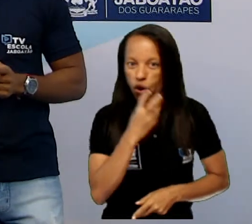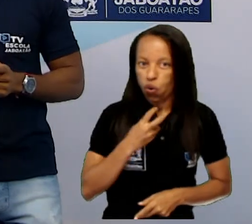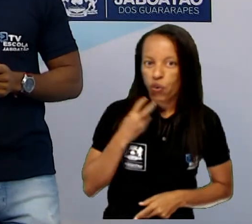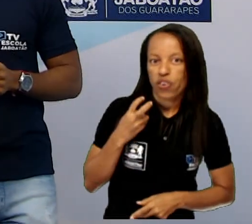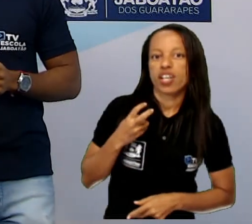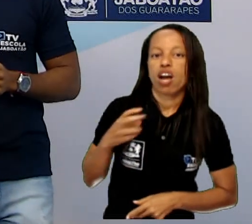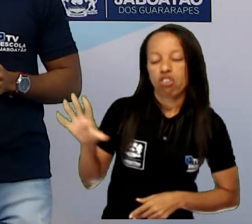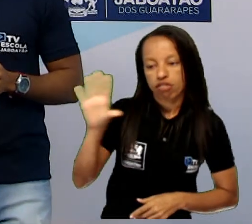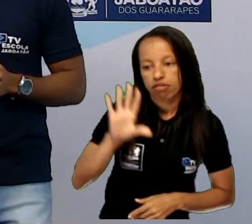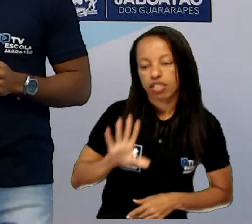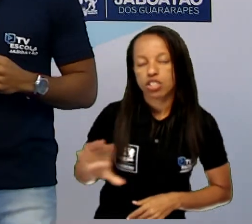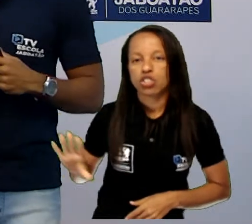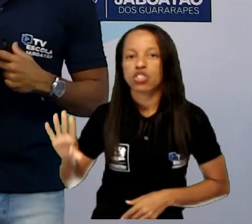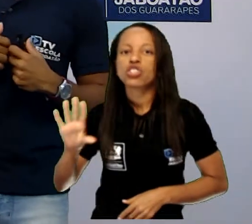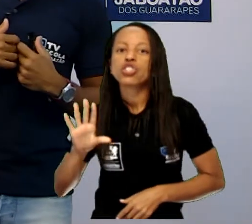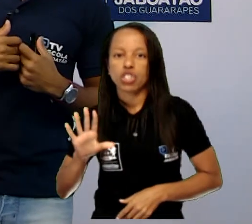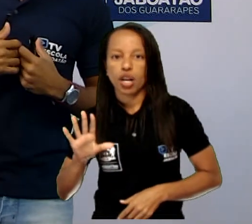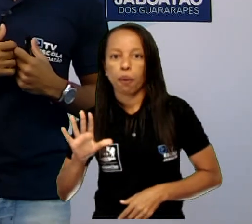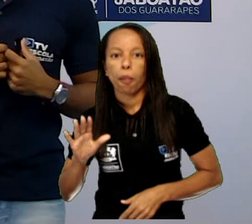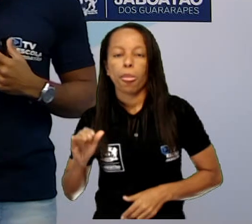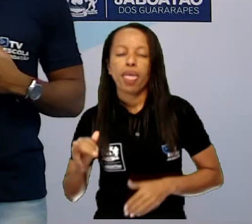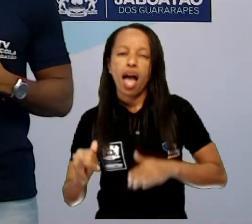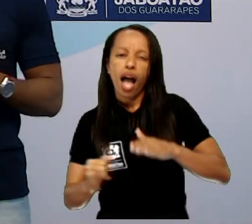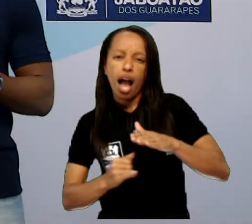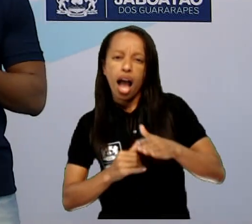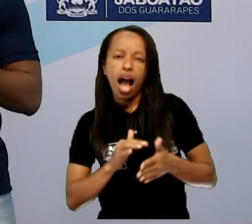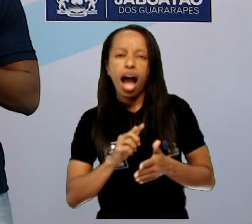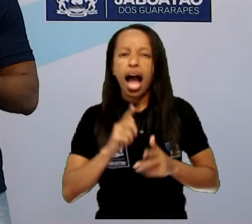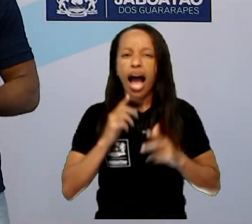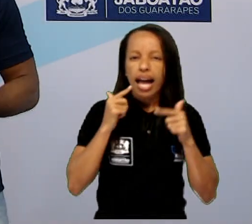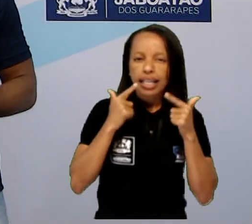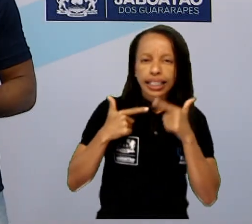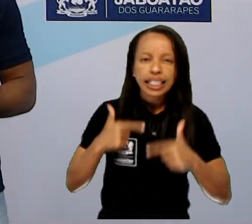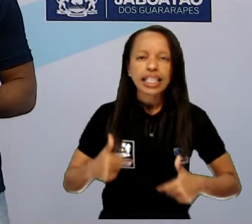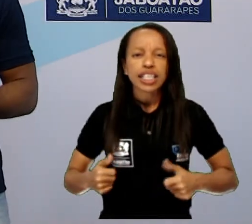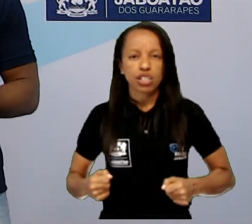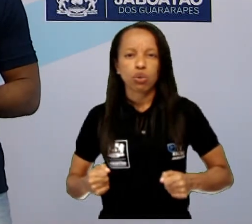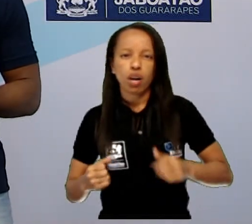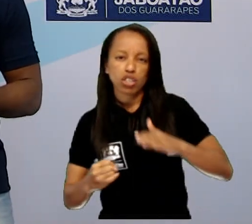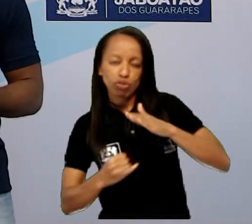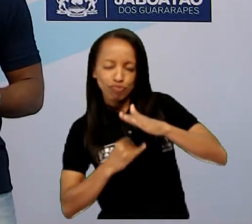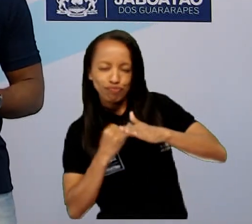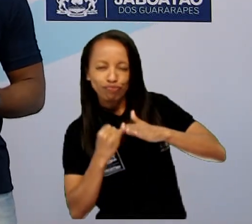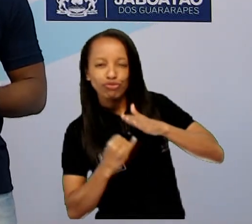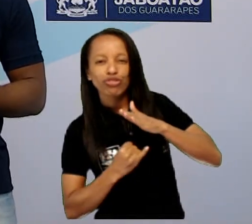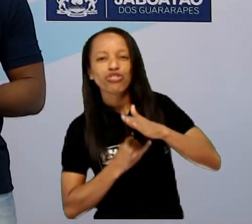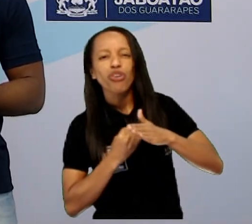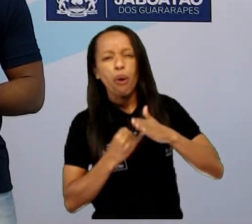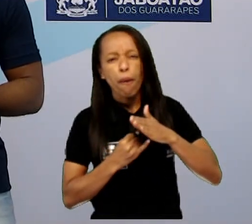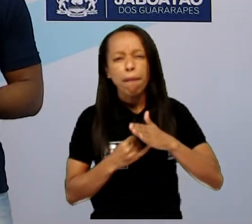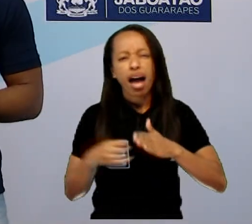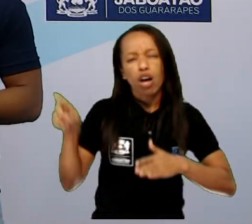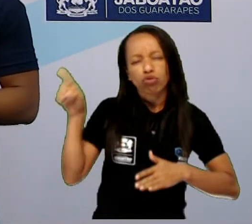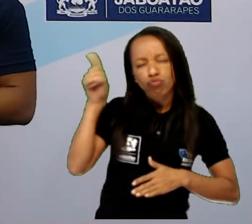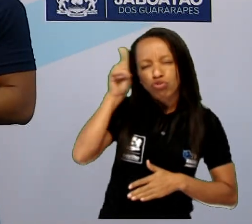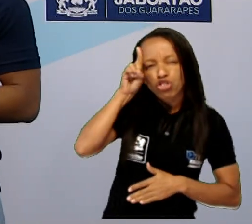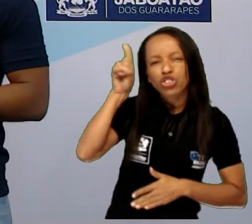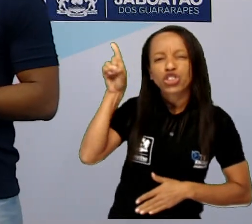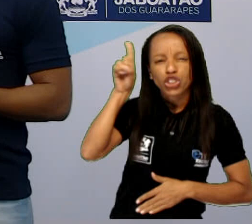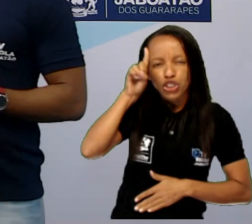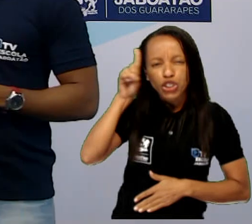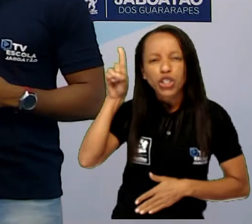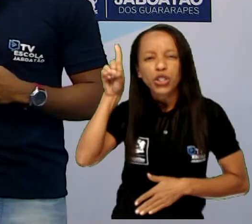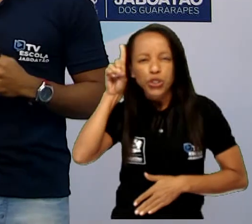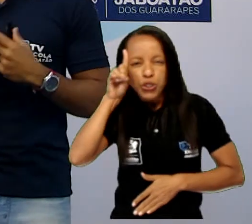informal. Né? A gente vai ver que é um gênero, na verdade, que predomina muito a questão da informalidade, da linguagem informal,